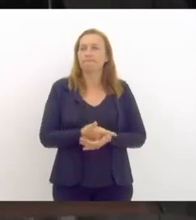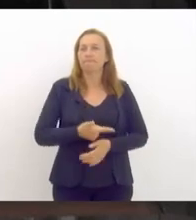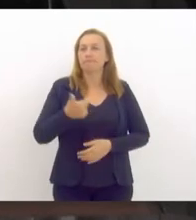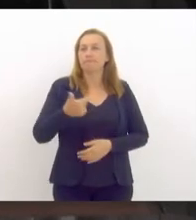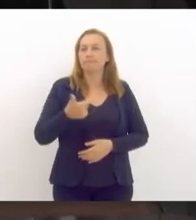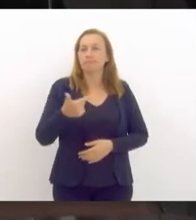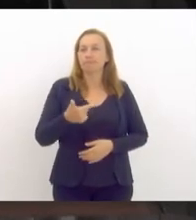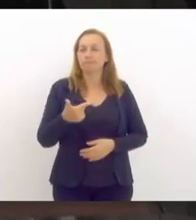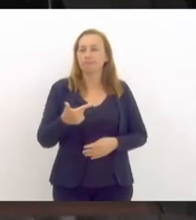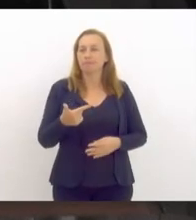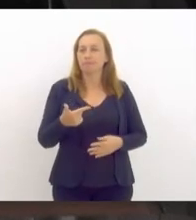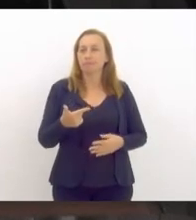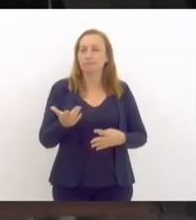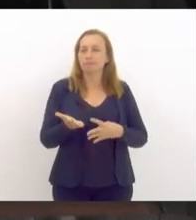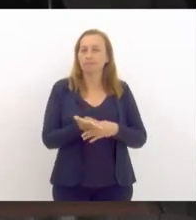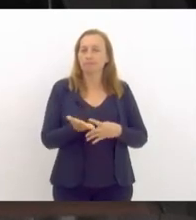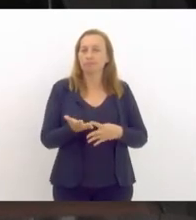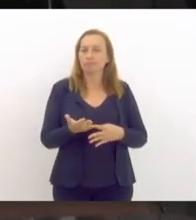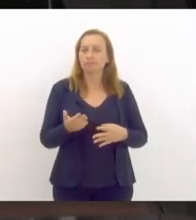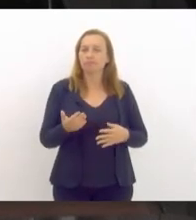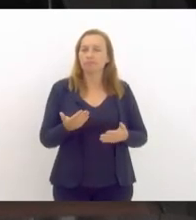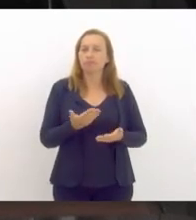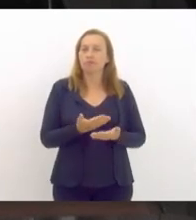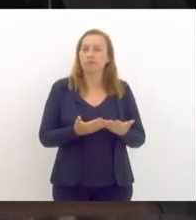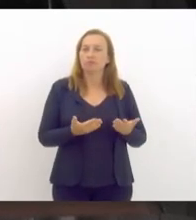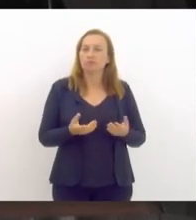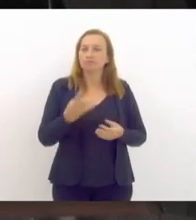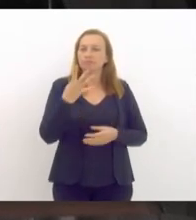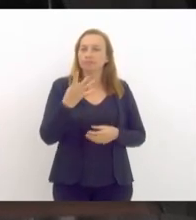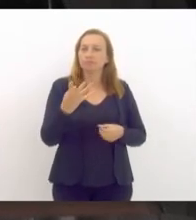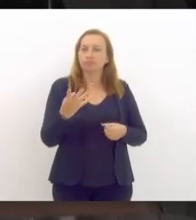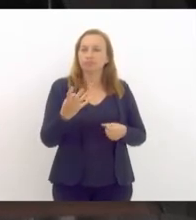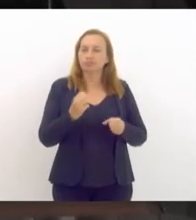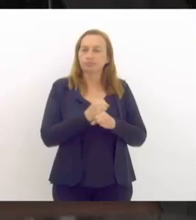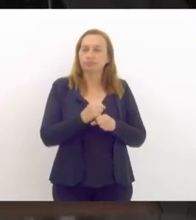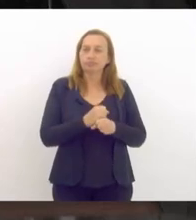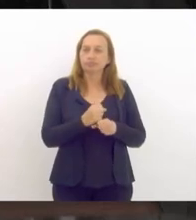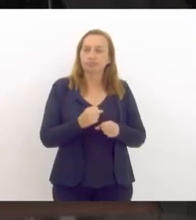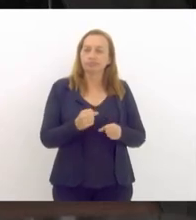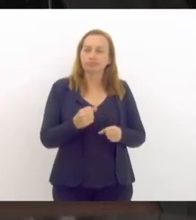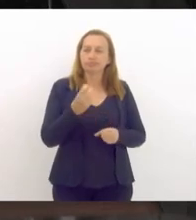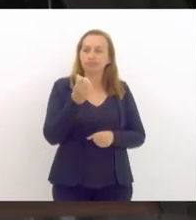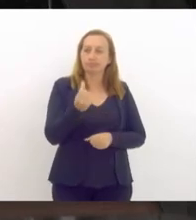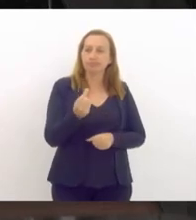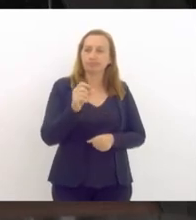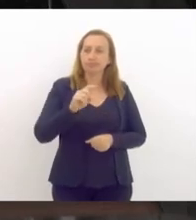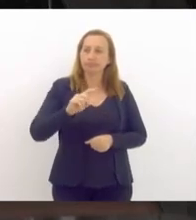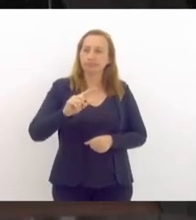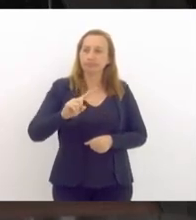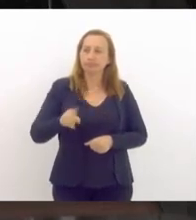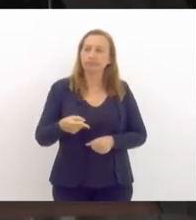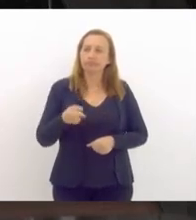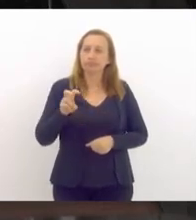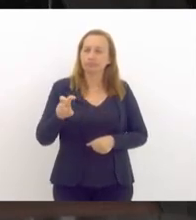parcela com a recomposição das perdas dos quatro anos em um percentual de 6,5%